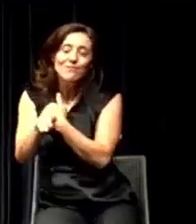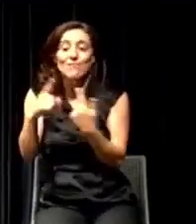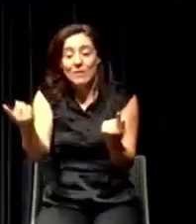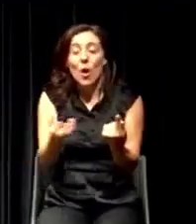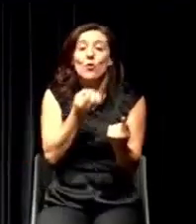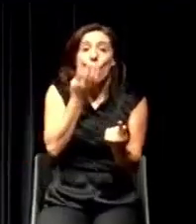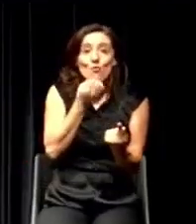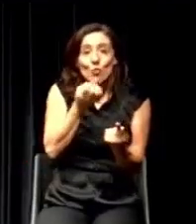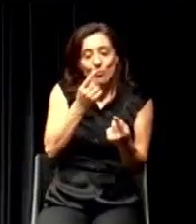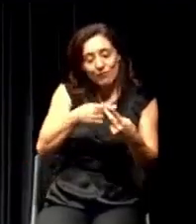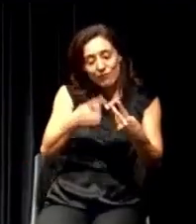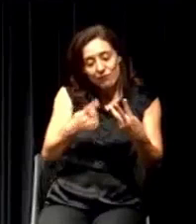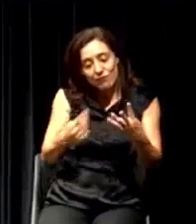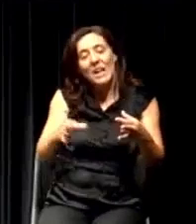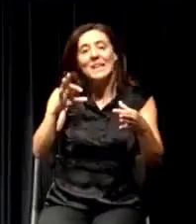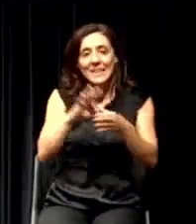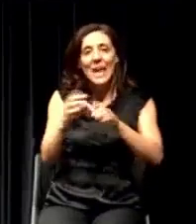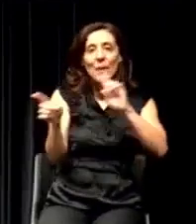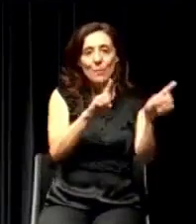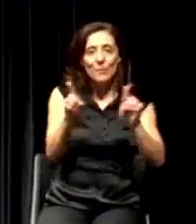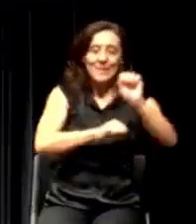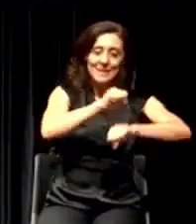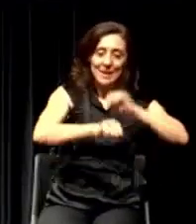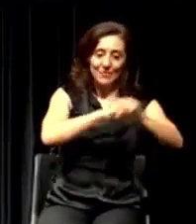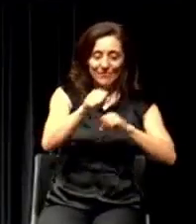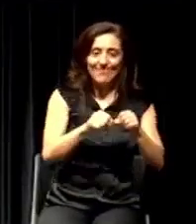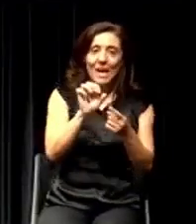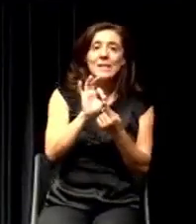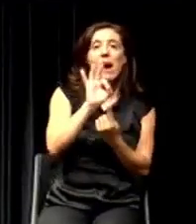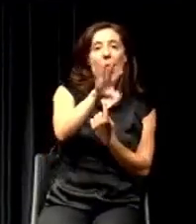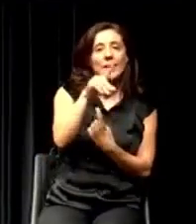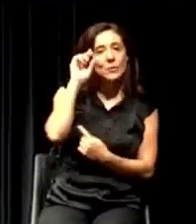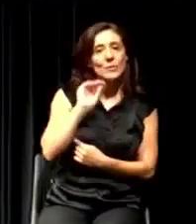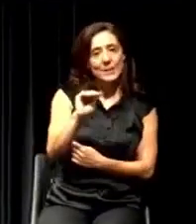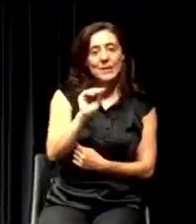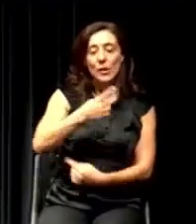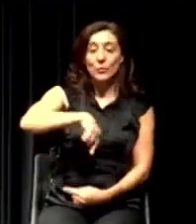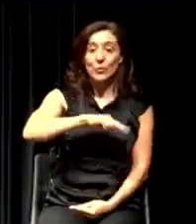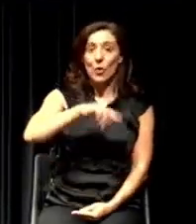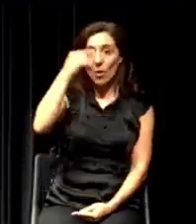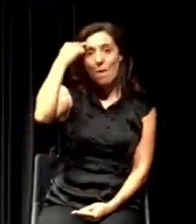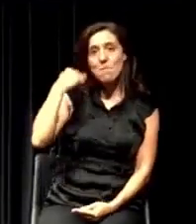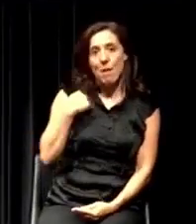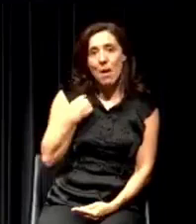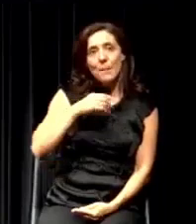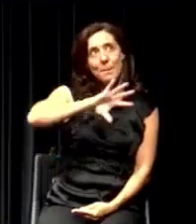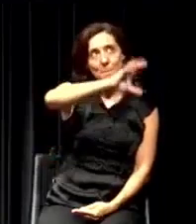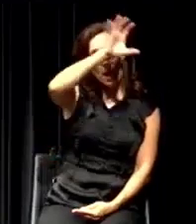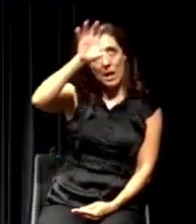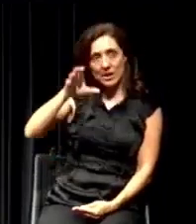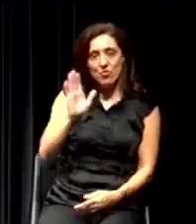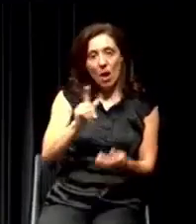conjunto argumento em prol da mobilidade ciclável vamos ao teor da recomendação sabemos que a tendência dos países